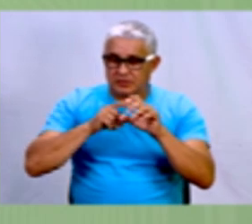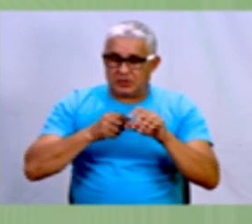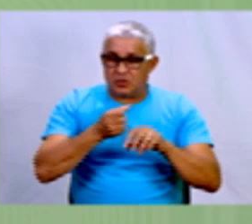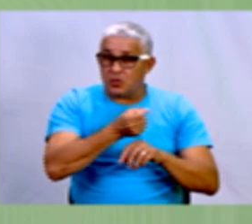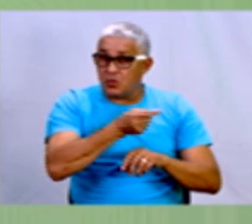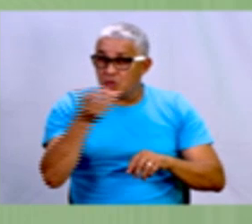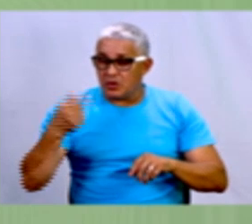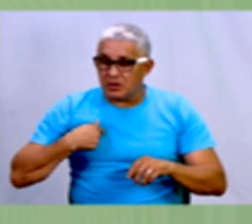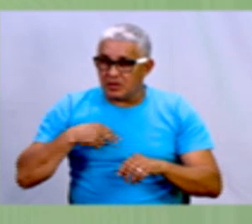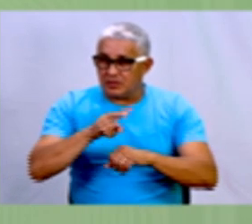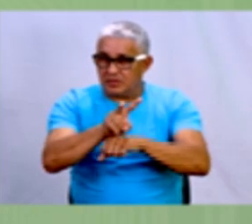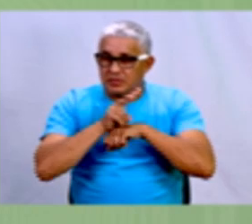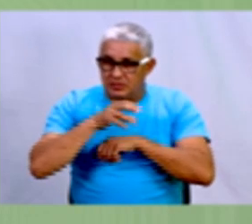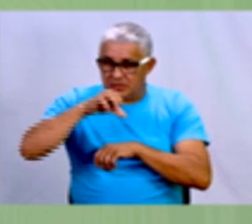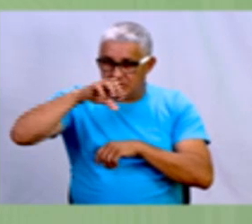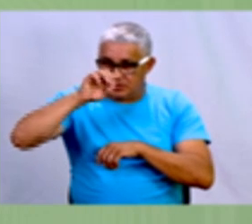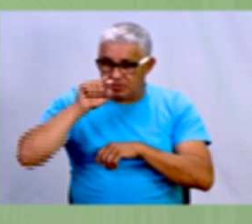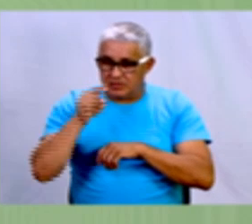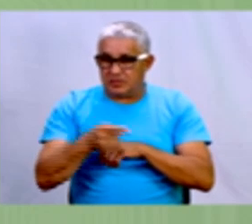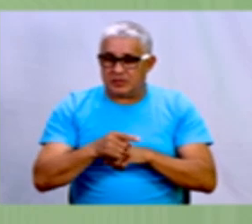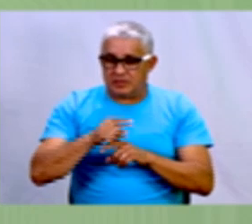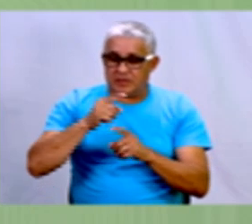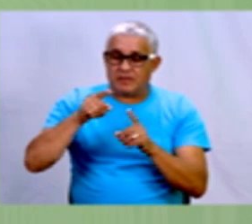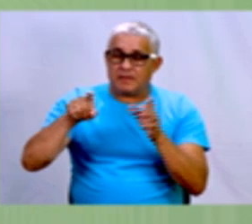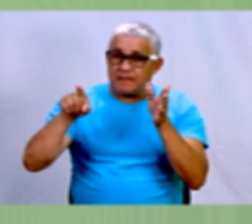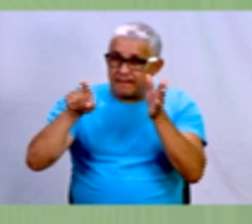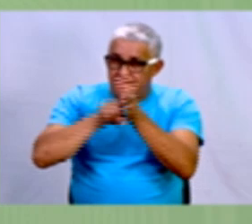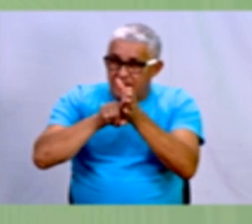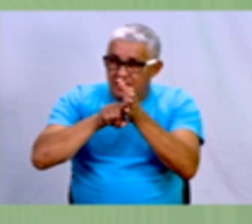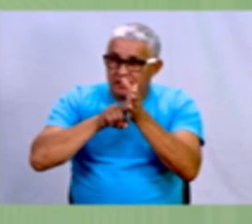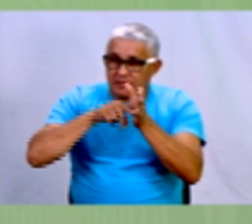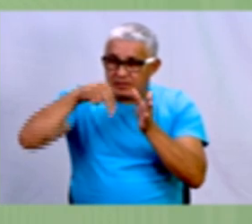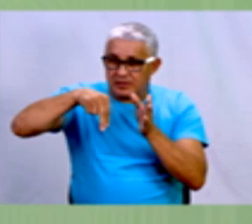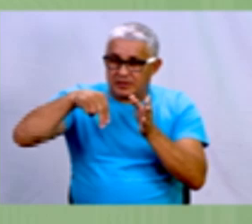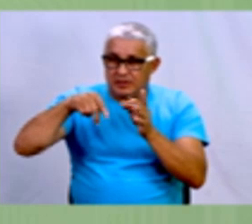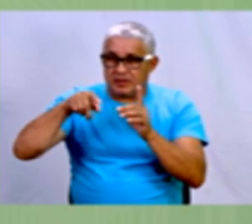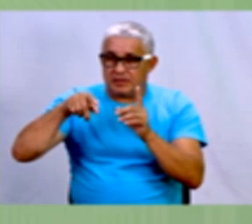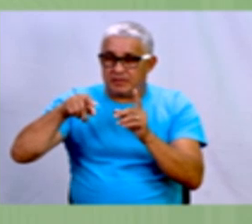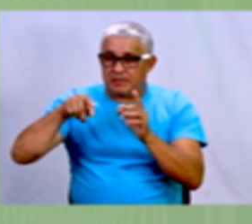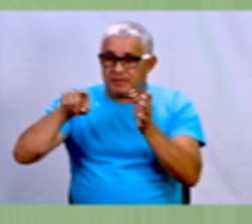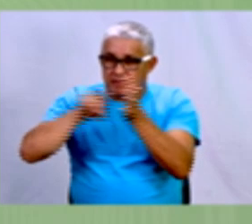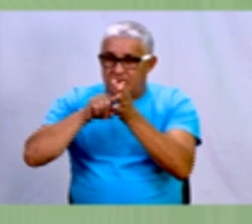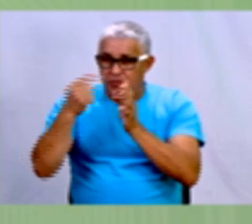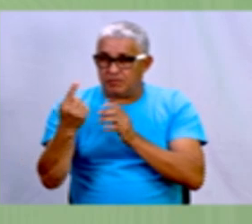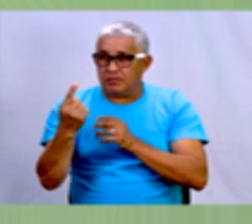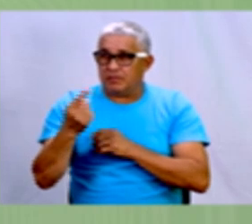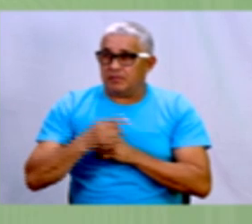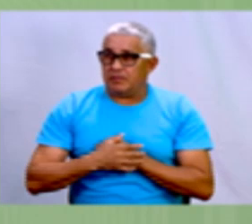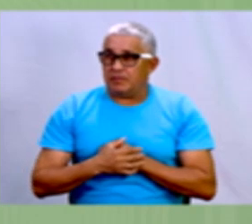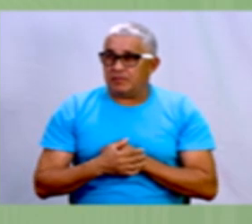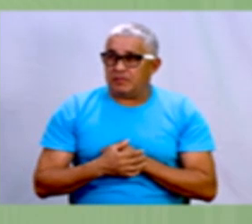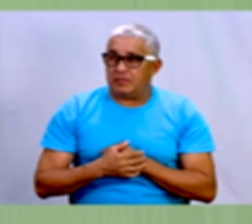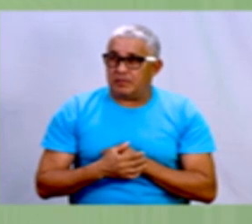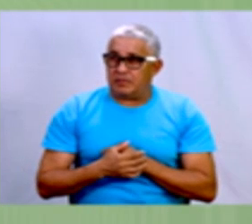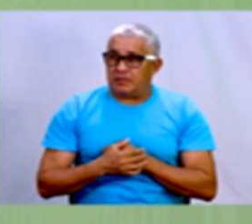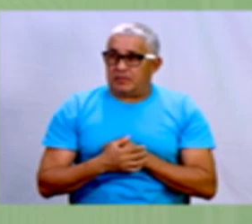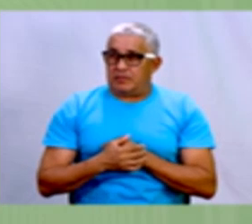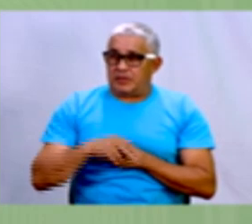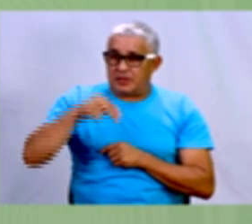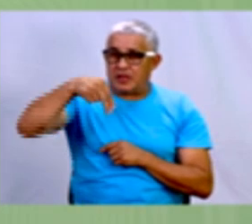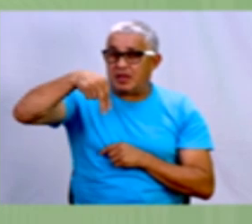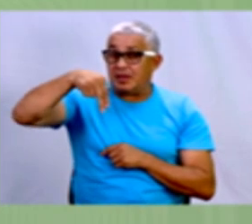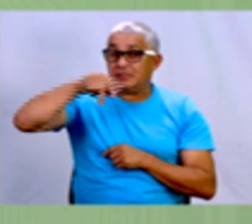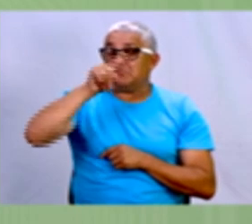emprestei, 90 mil. Né? Menos N menos 1. Qual que é o meu N aqui que ele